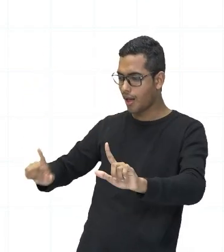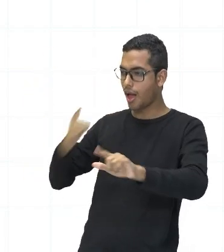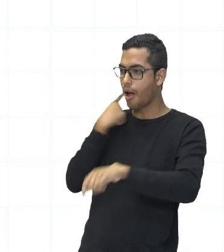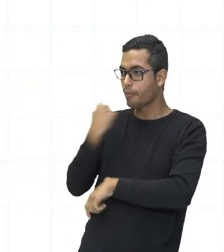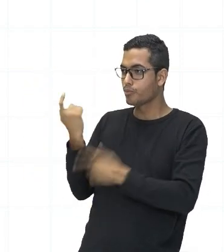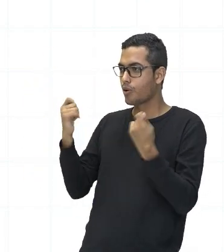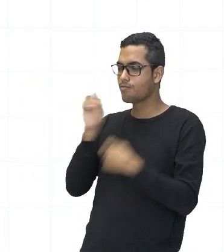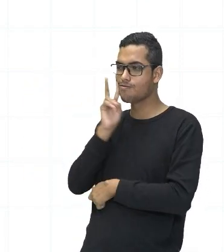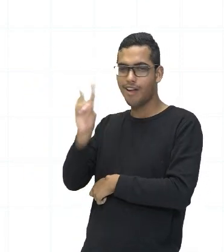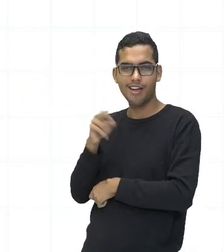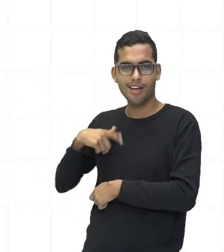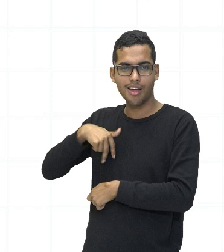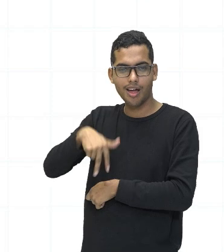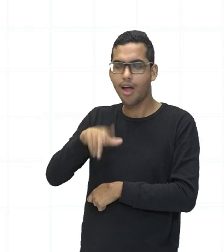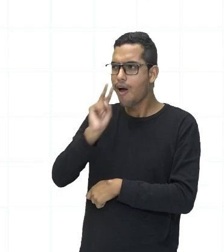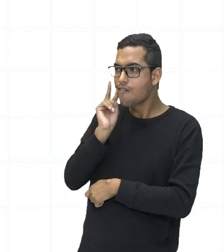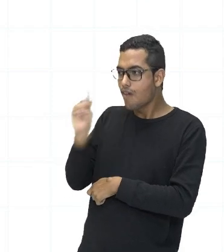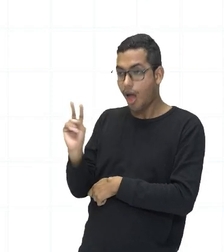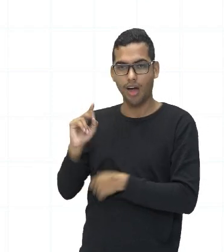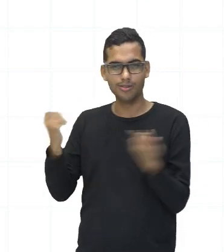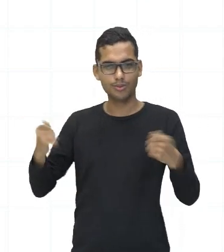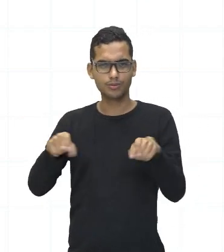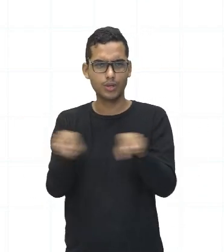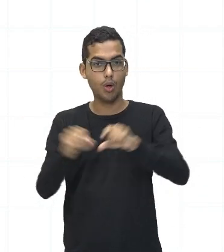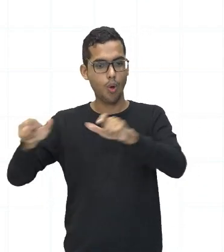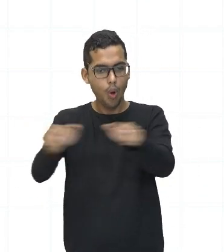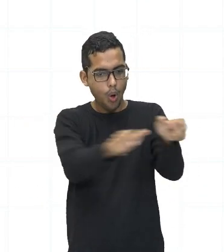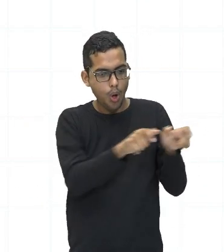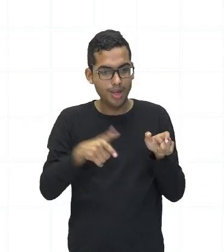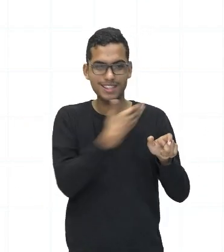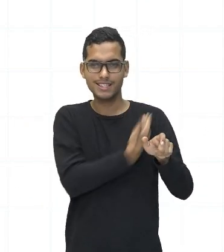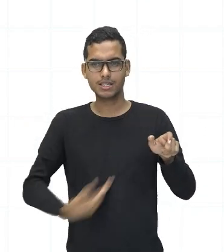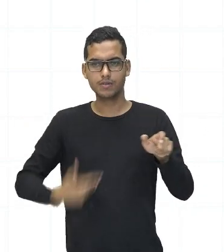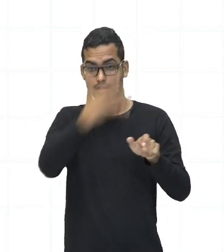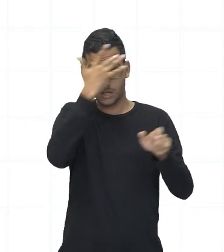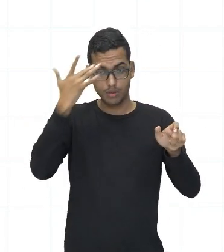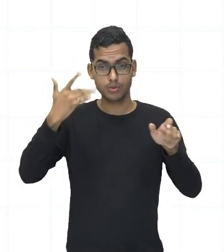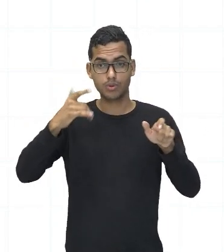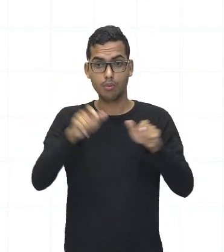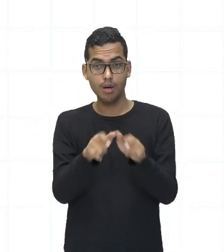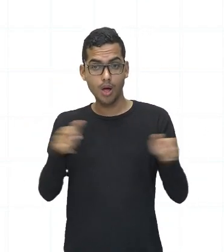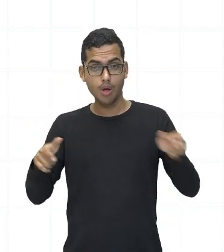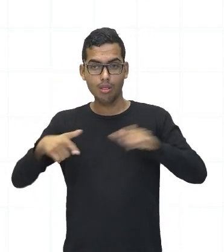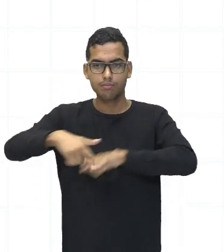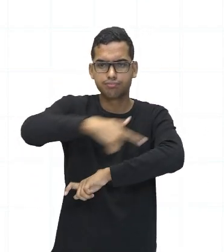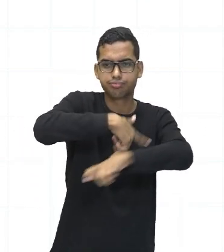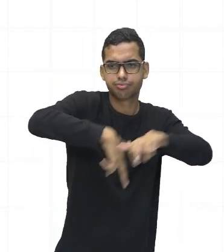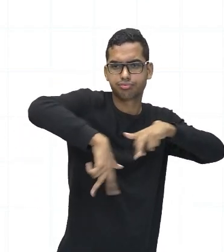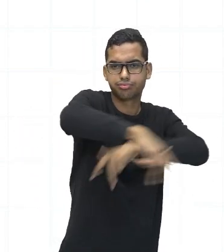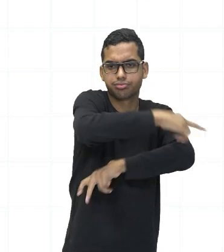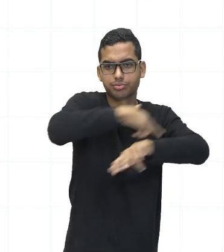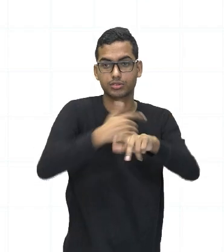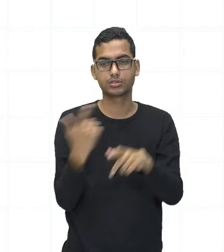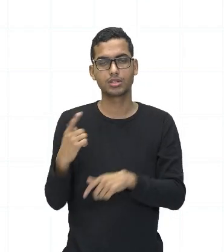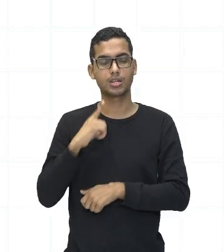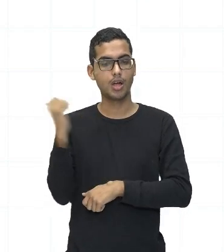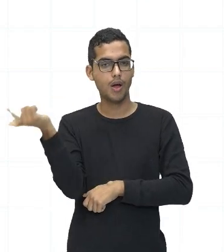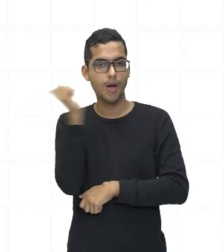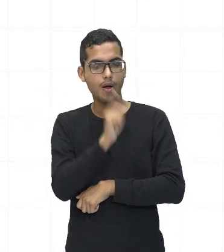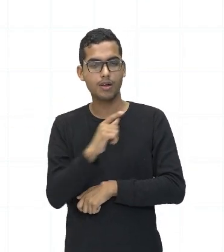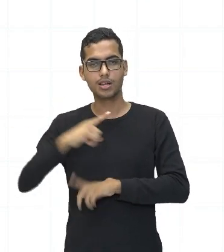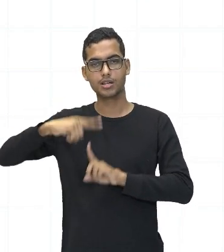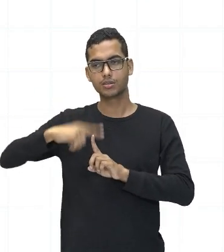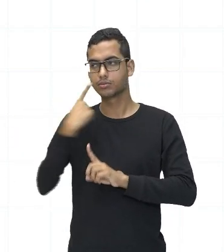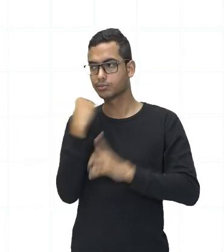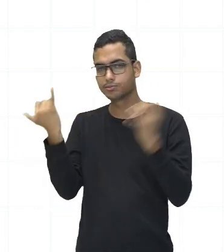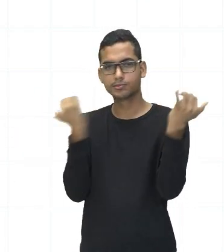espaços públicos, onde muitas pessoas circulam e possam ter acesso, né, a esse tipo de campanha.